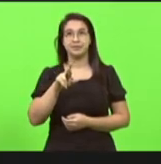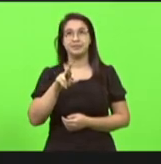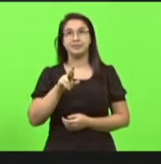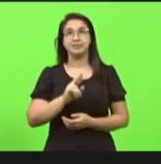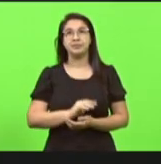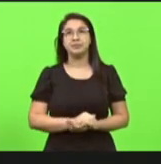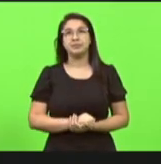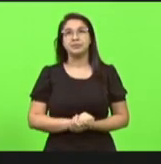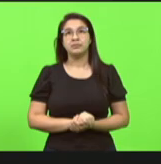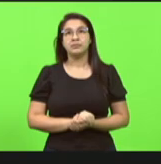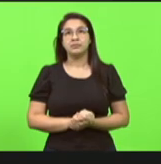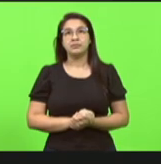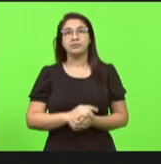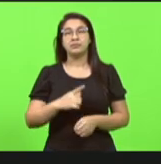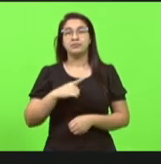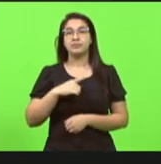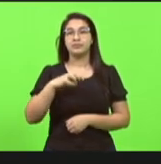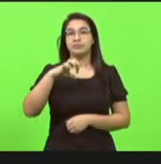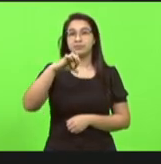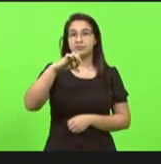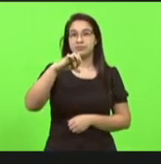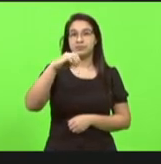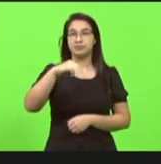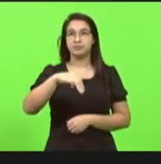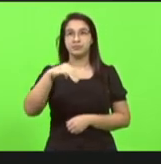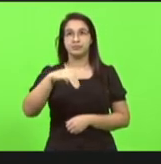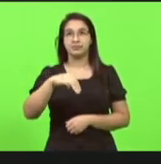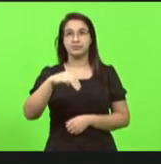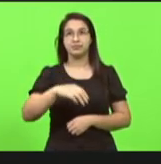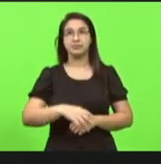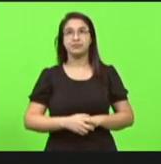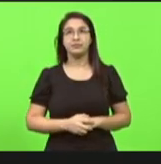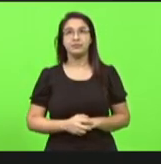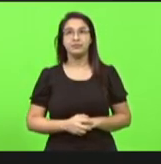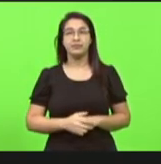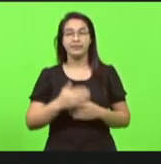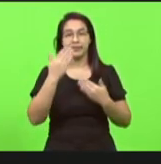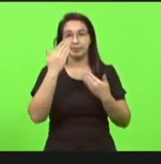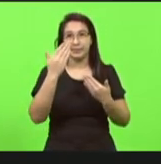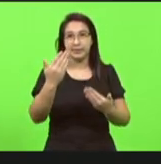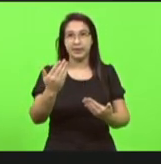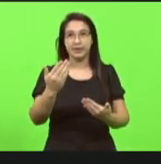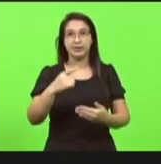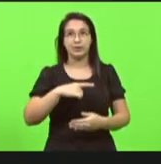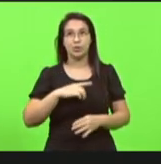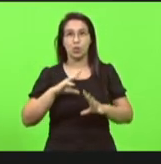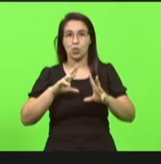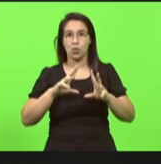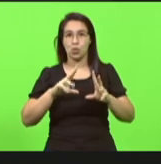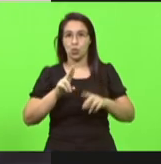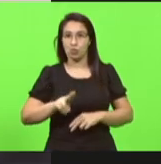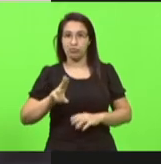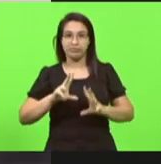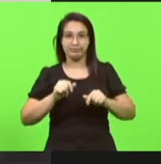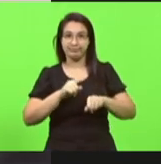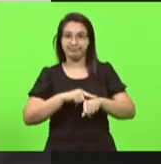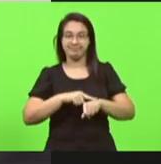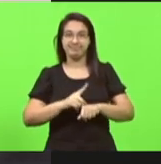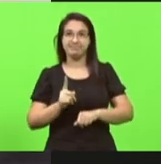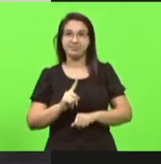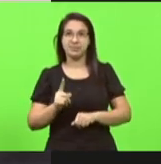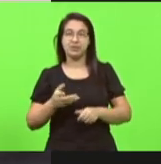Excelência terá 9 minutos, deputado. Agradeço, presidente. Não vou usar todo o tempo. Apenas quero aqui